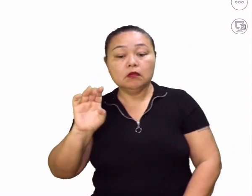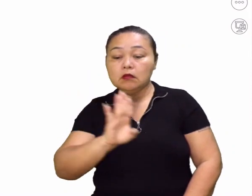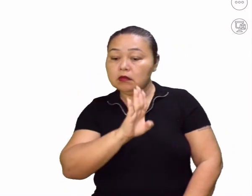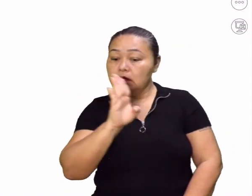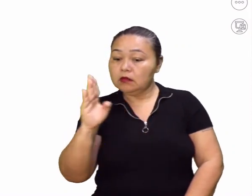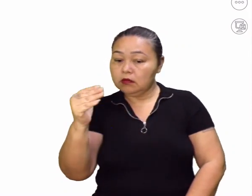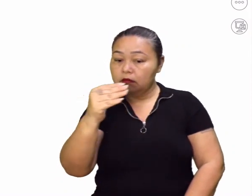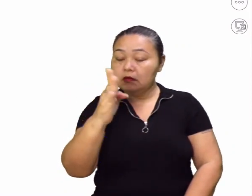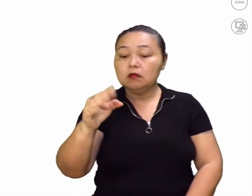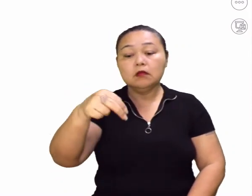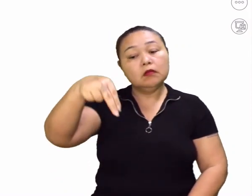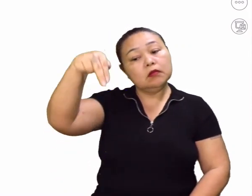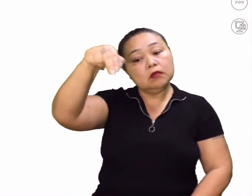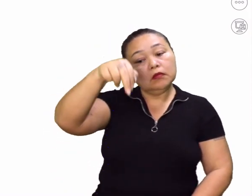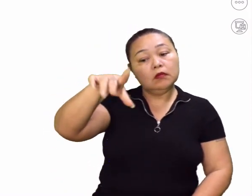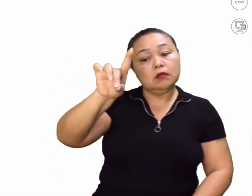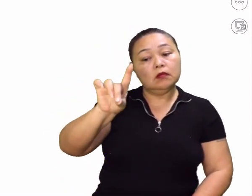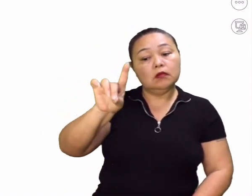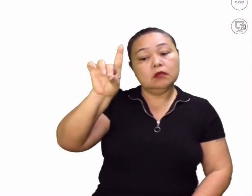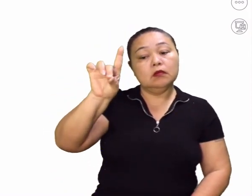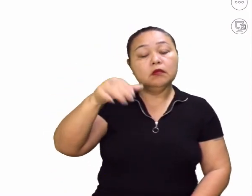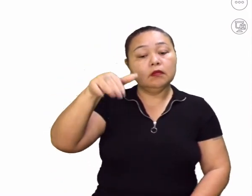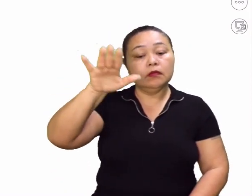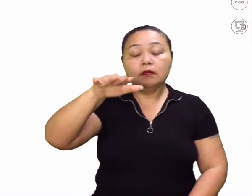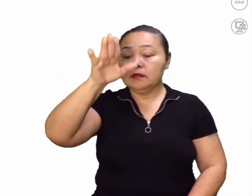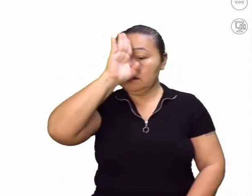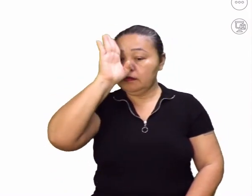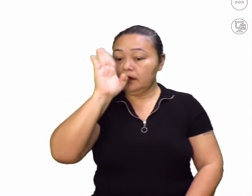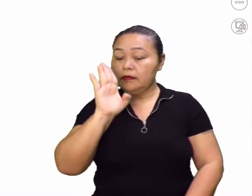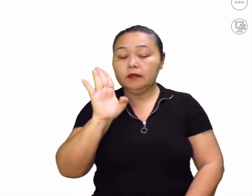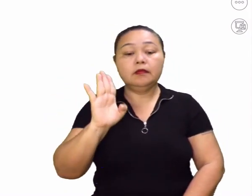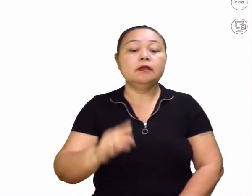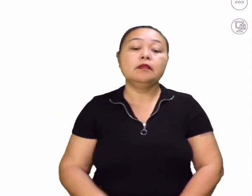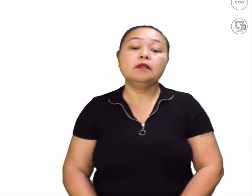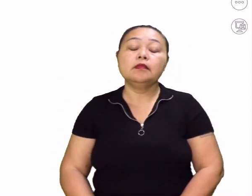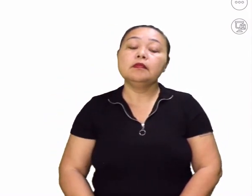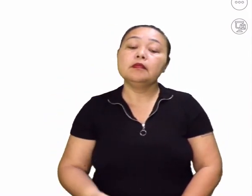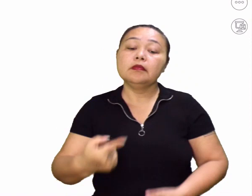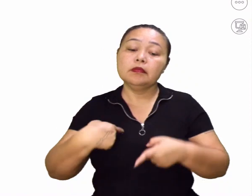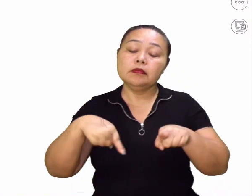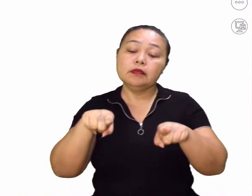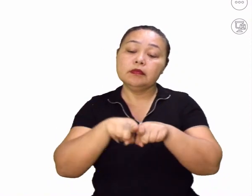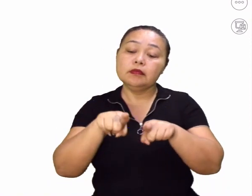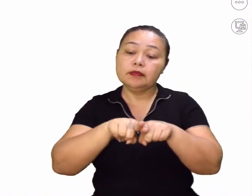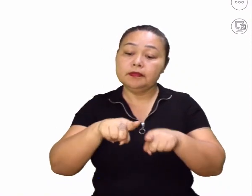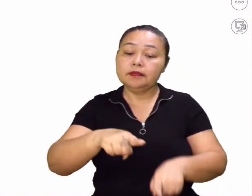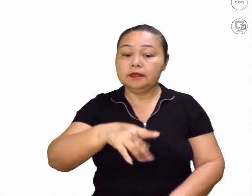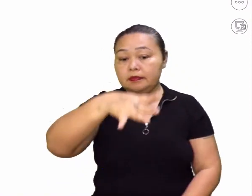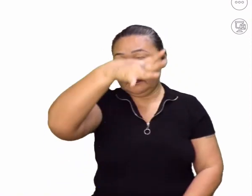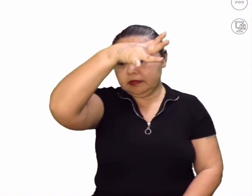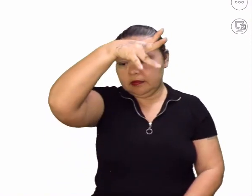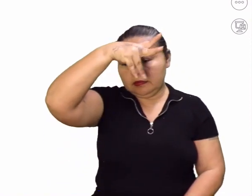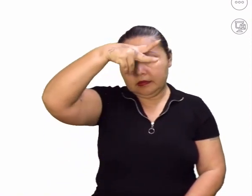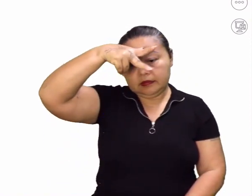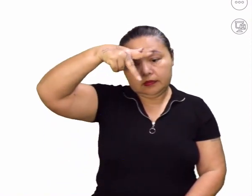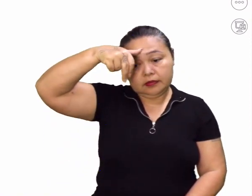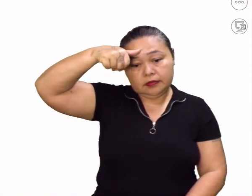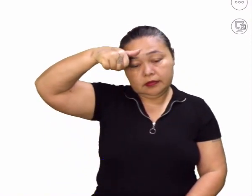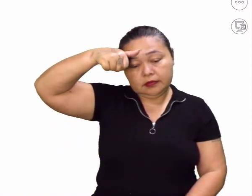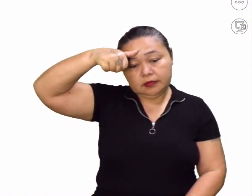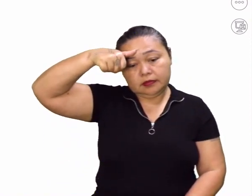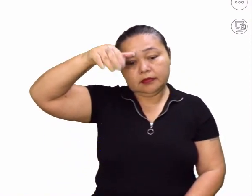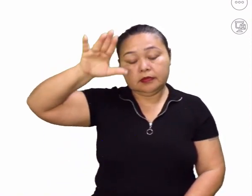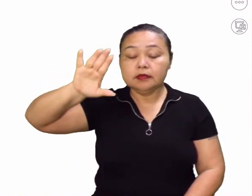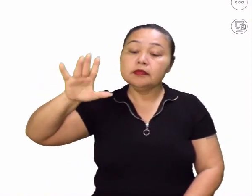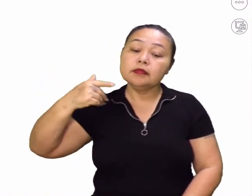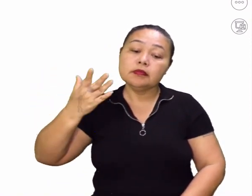principalmente até o nordeste brasileiro. Muito bem. Beleza? E algumas áreas aí também do Mato Grosso, como as Chapadas, né? Isso, que vem inclusive chegar aqui